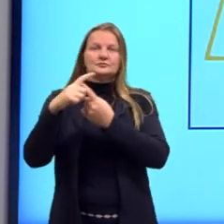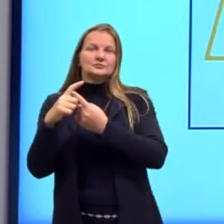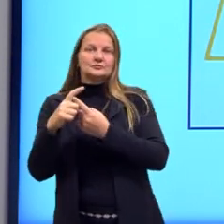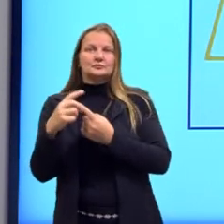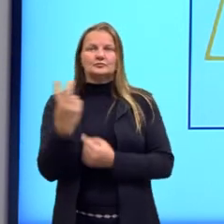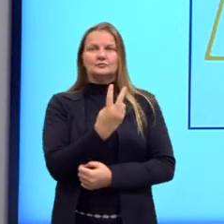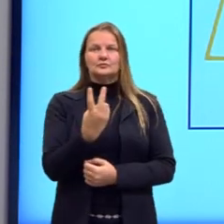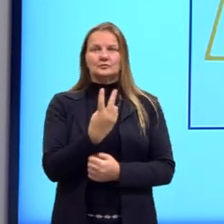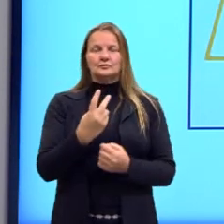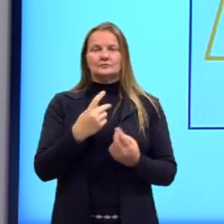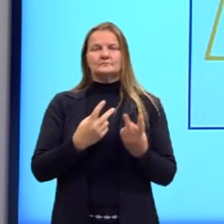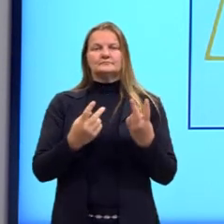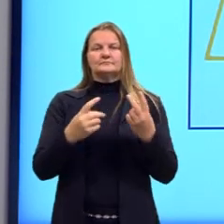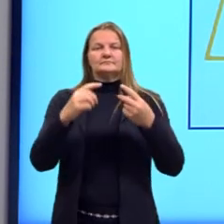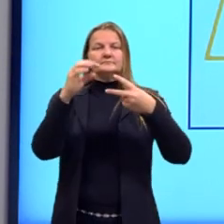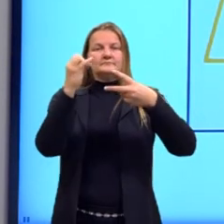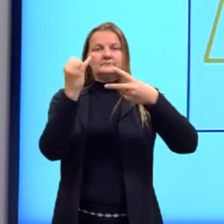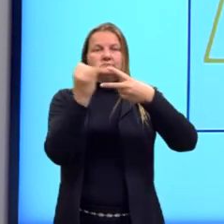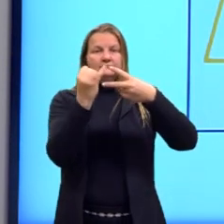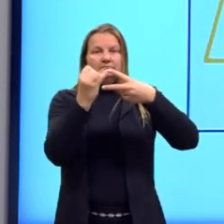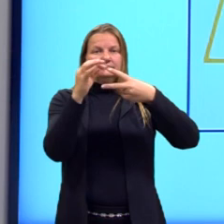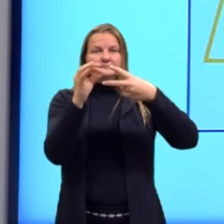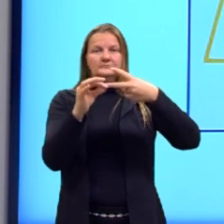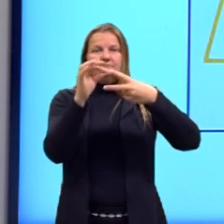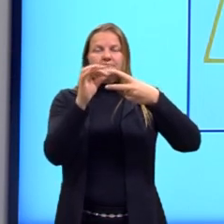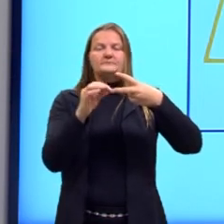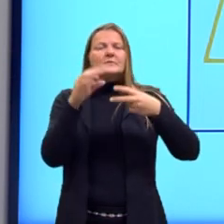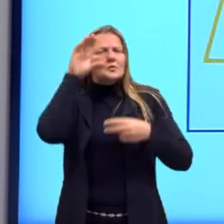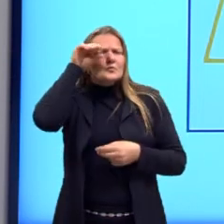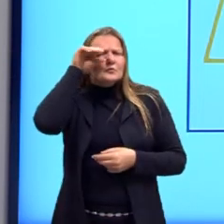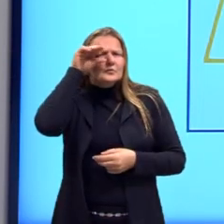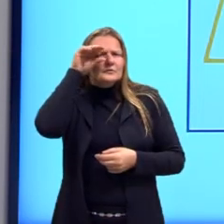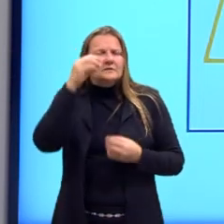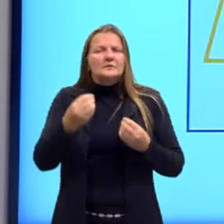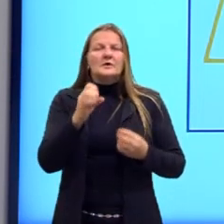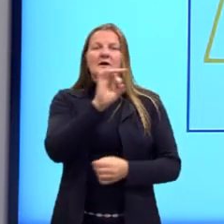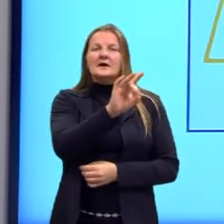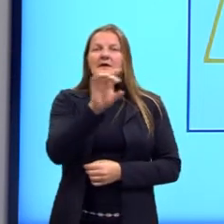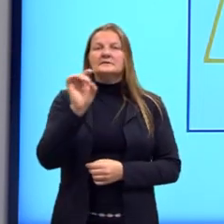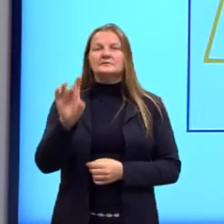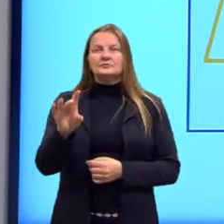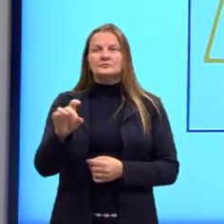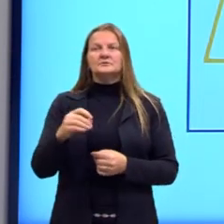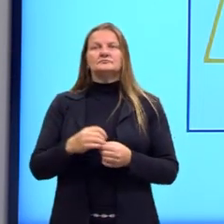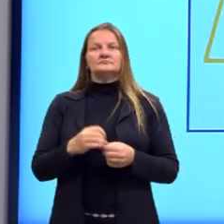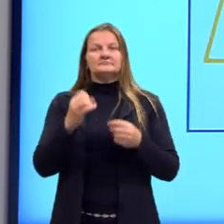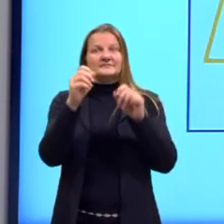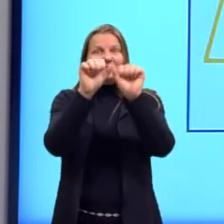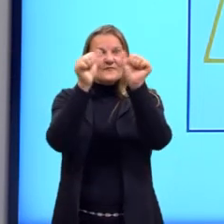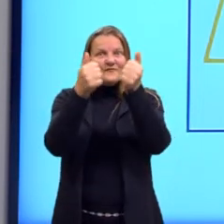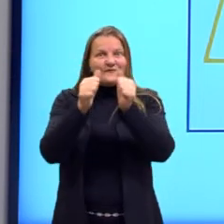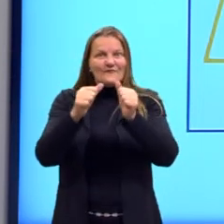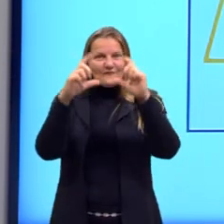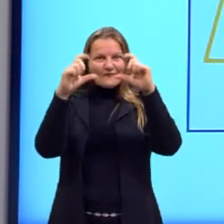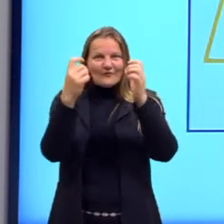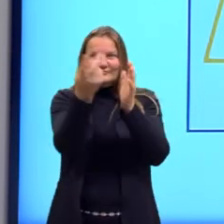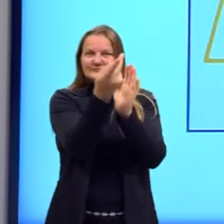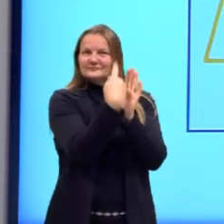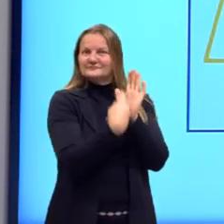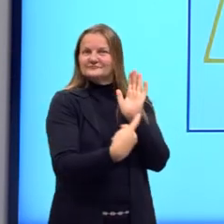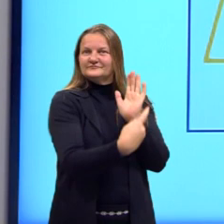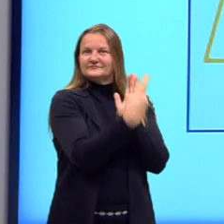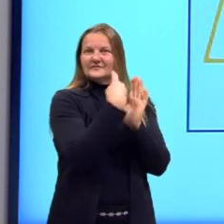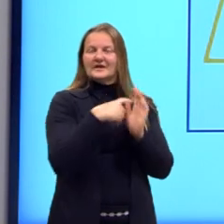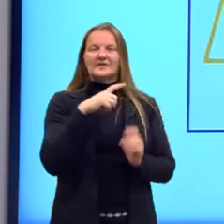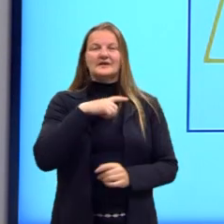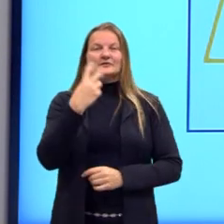figuras né poligonais observa em que em cada uma das imagens nós colocamos